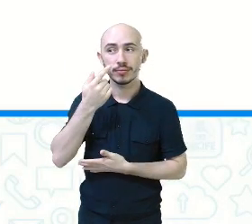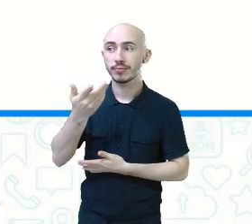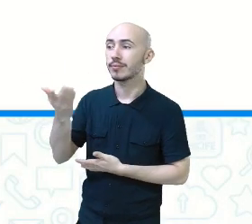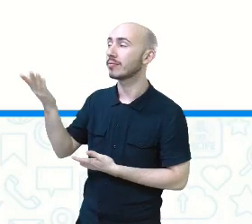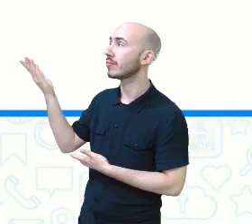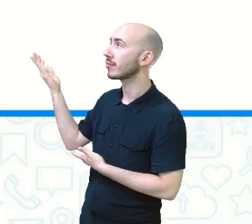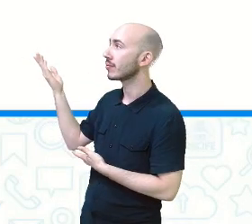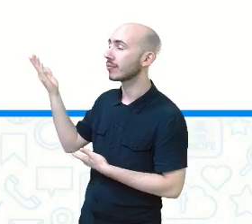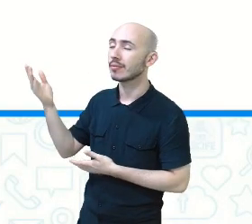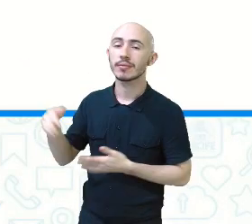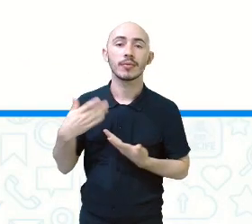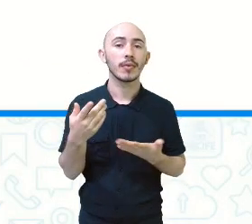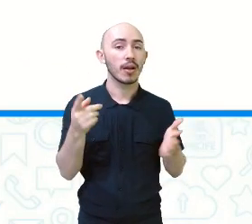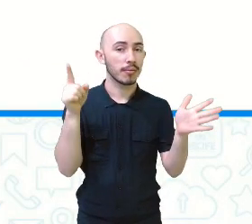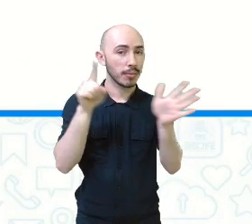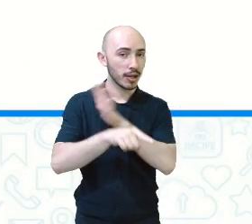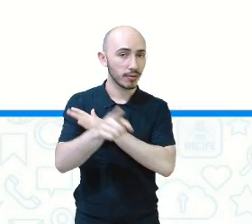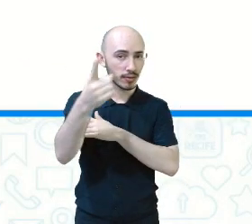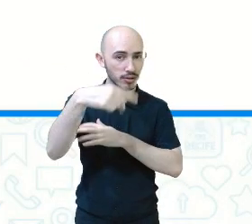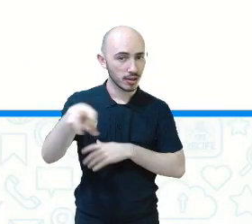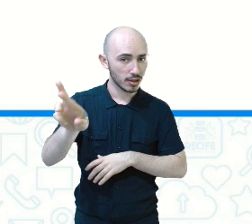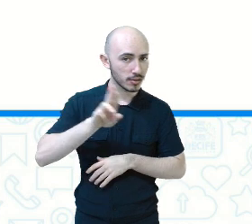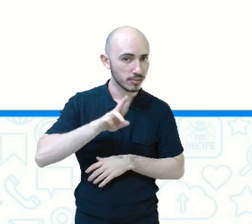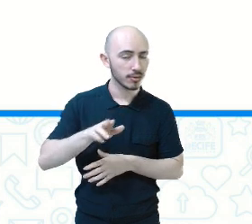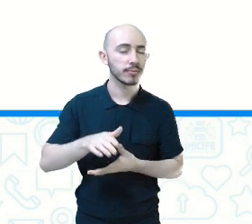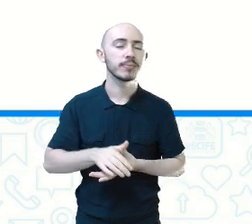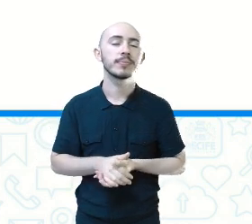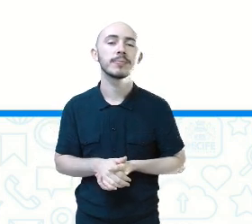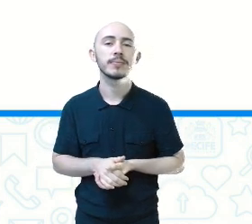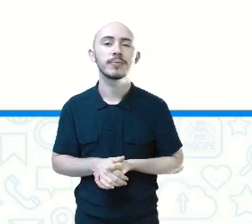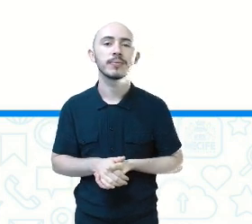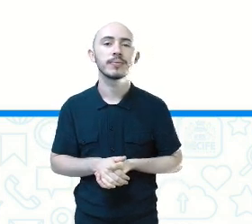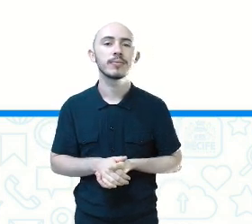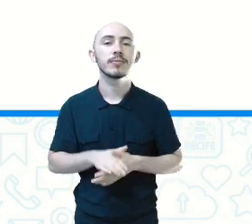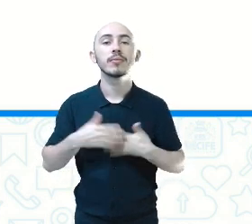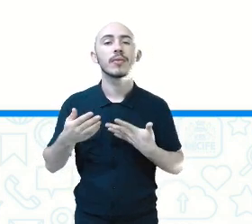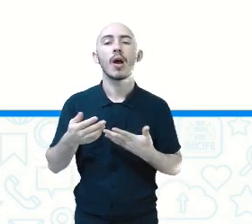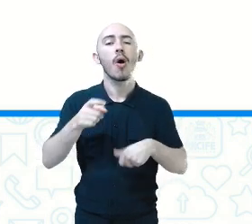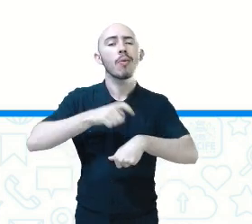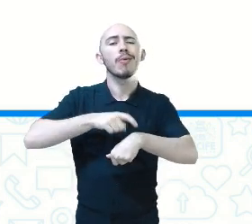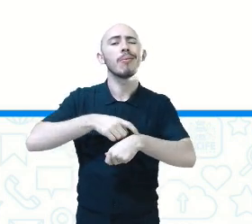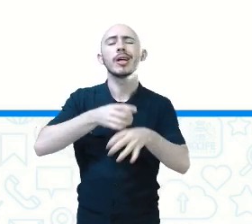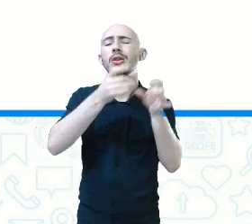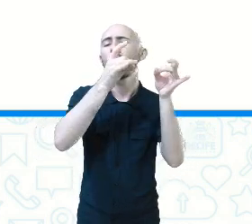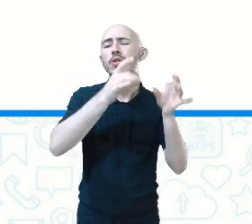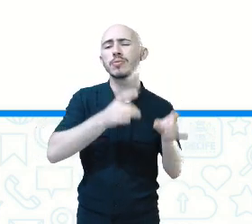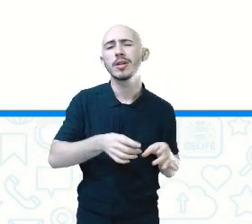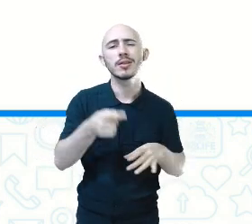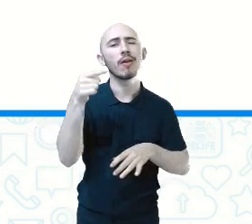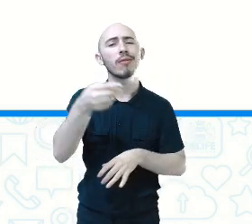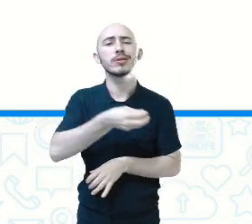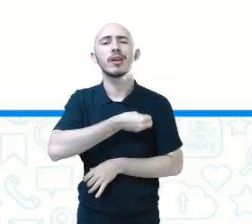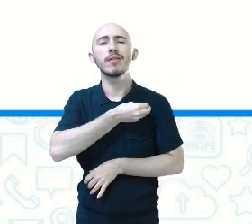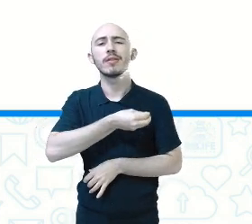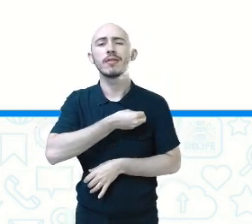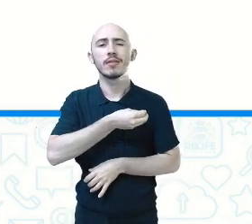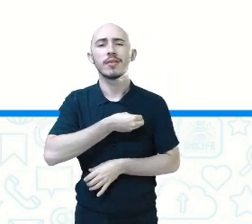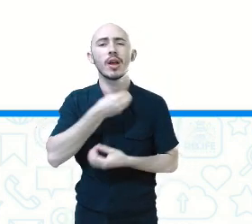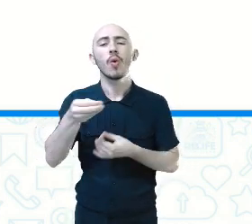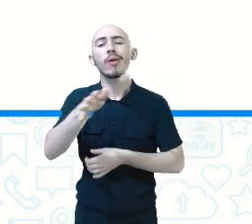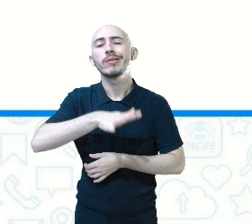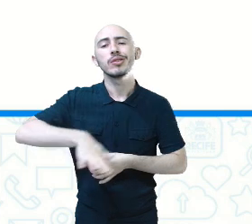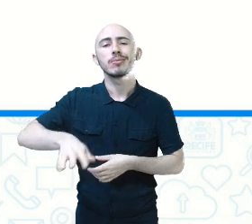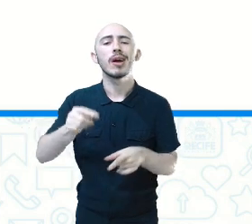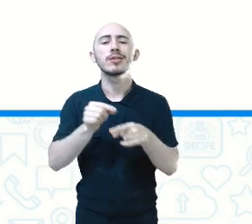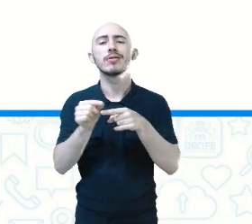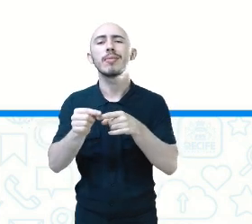irão responder para mim. Descreva algum momento especial que você viveu em algum espaço do